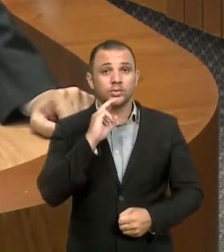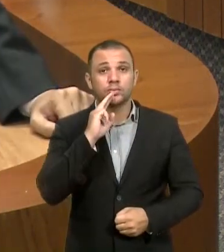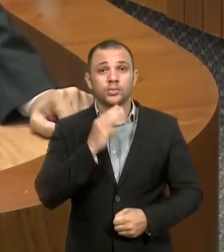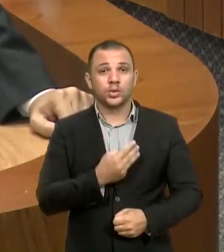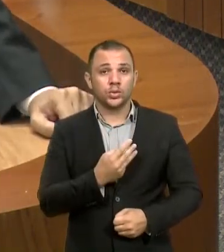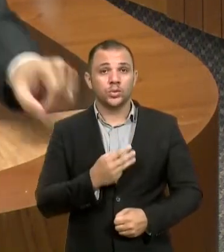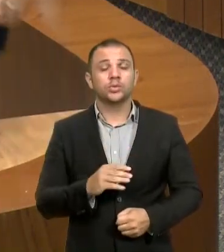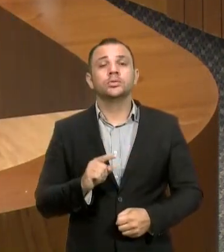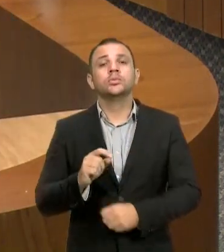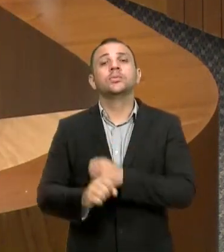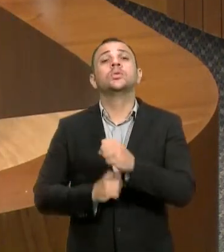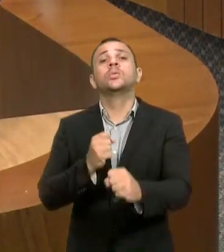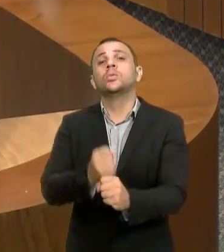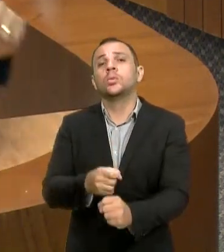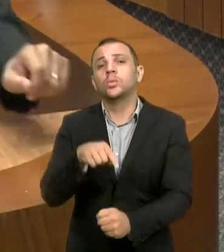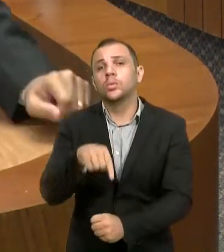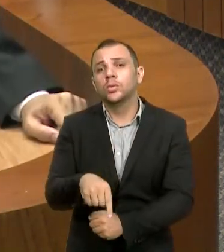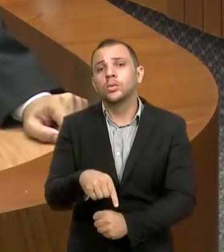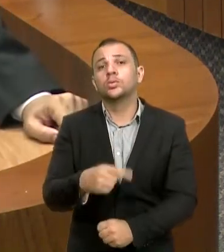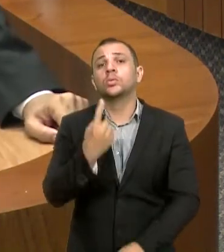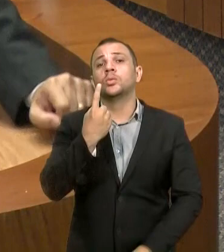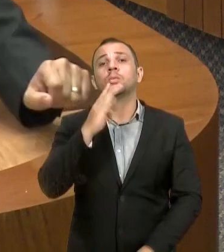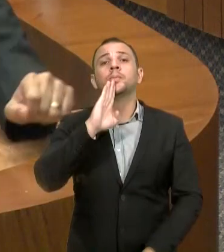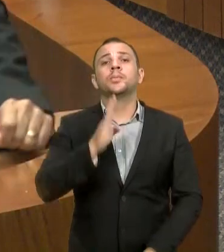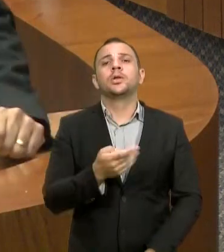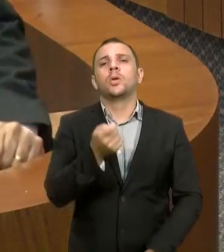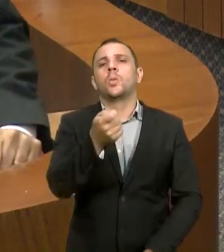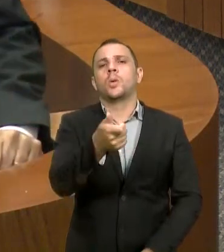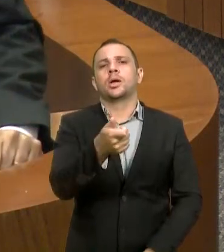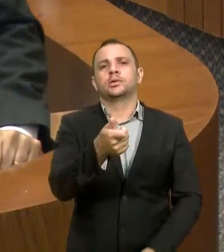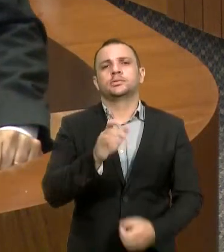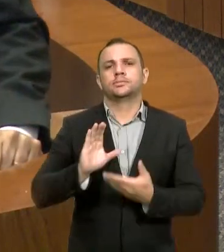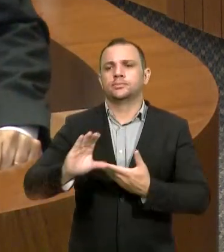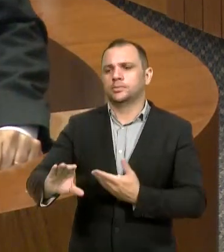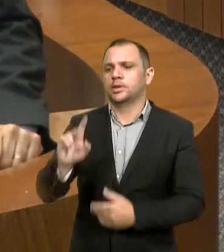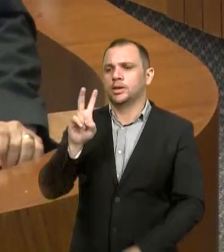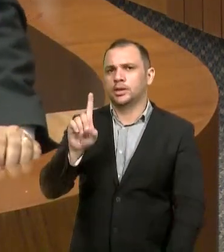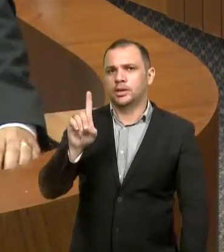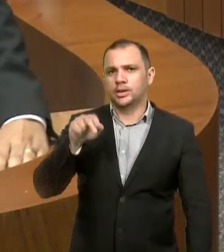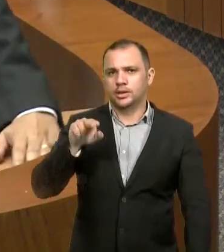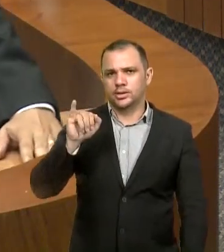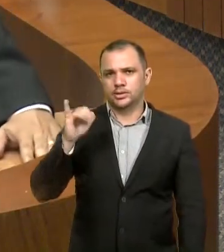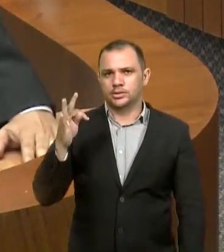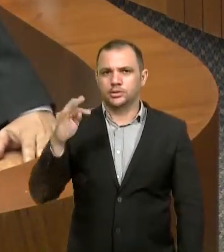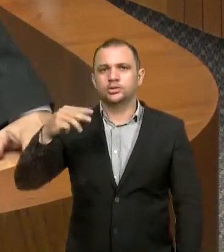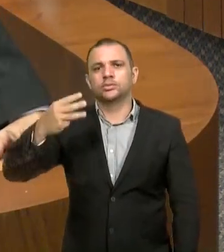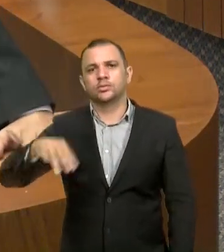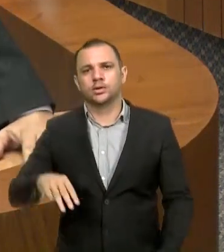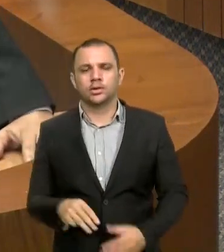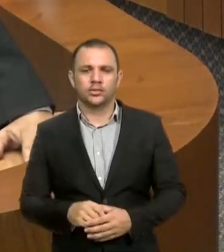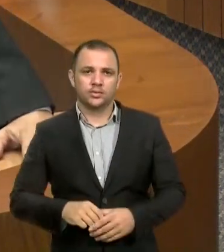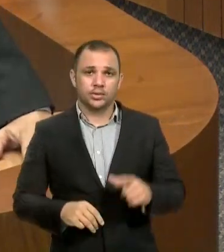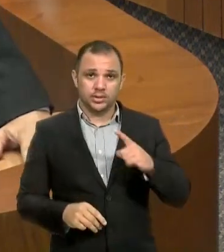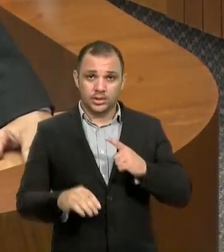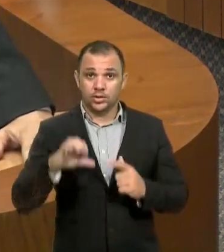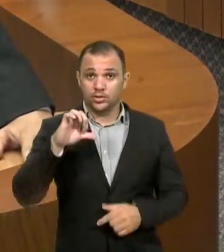quanto foi esse ano? Quase R$ 1 bilhão para o DENIT no Maranhão. serão 959 milhões de